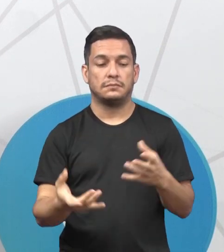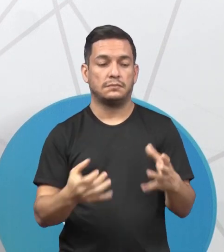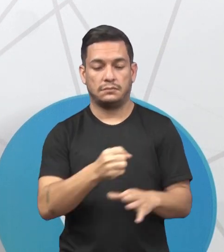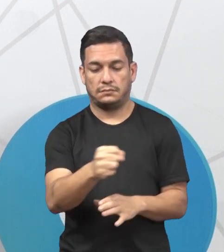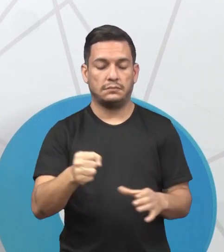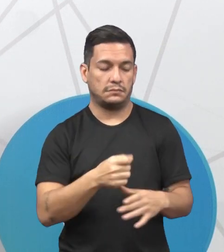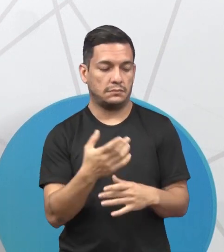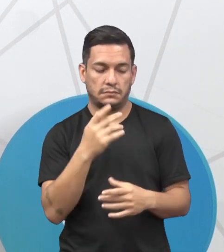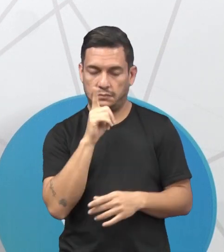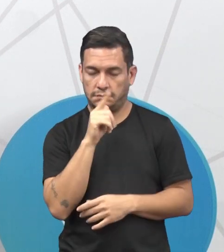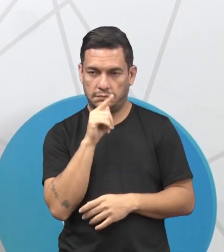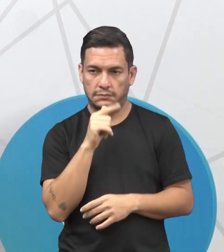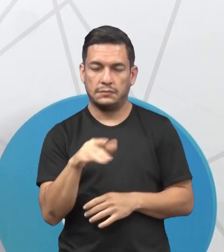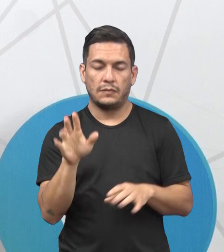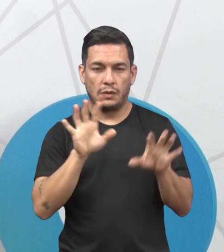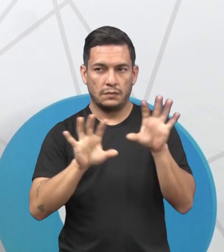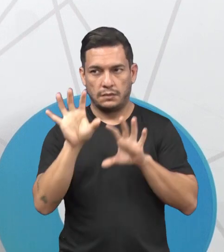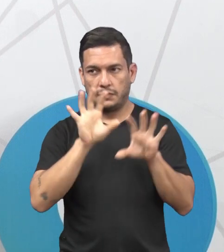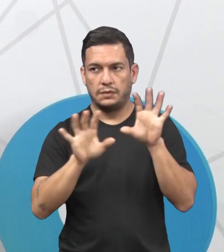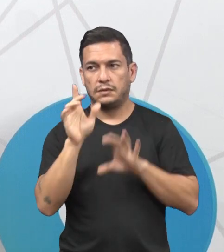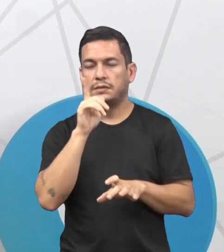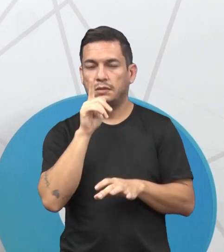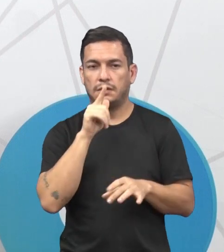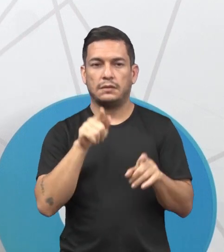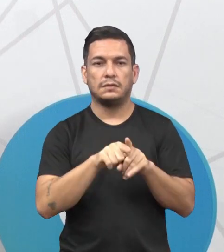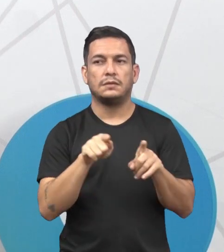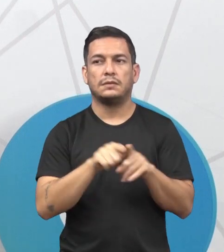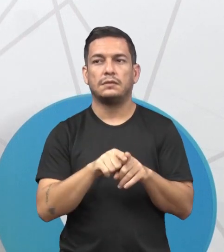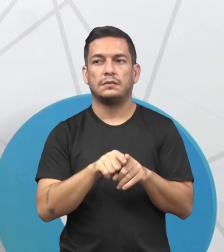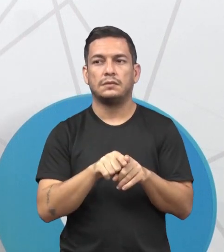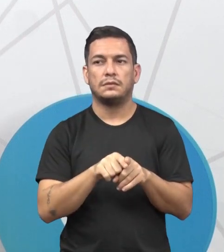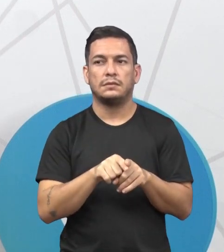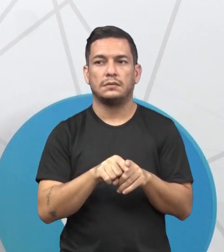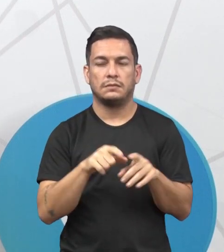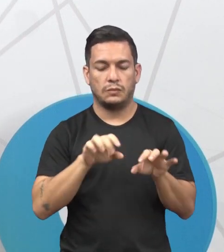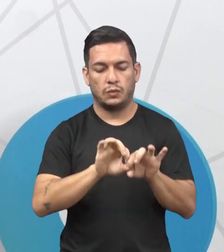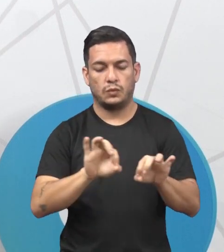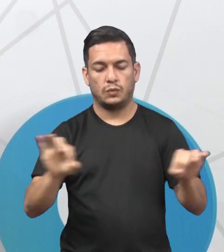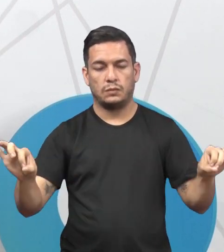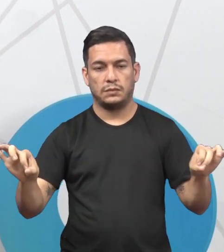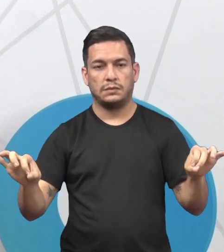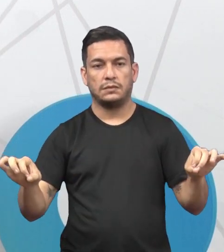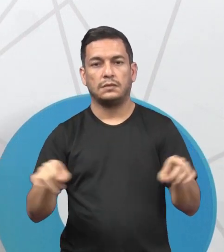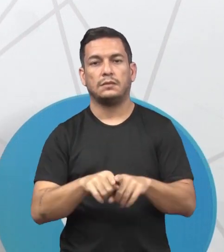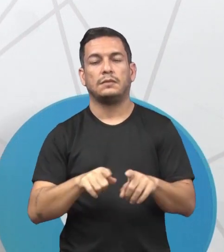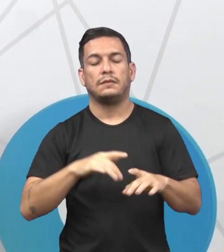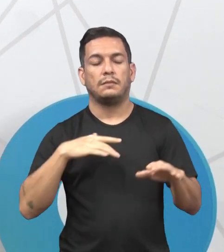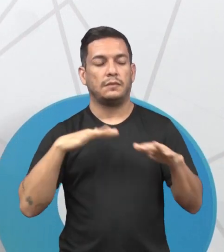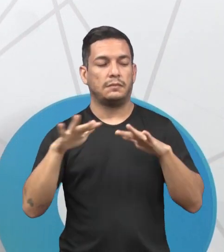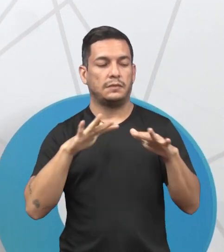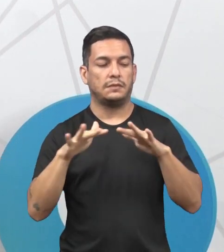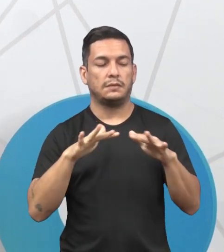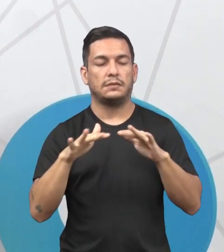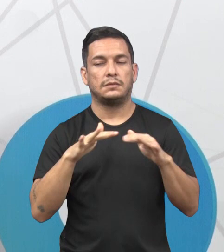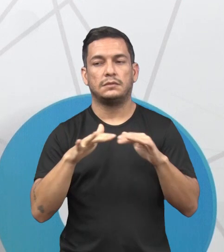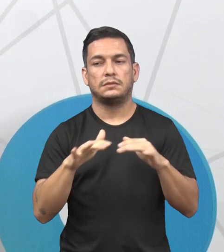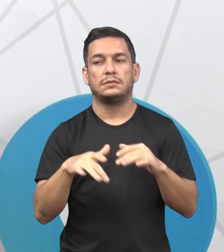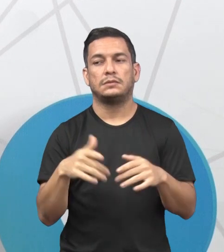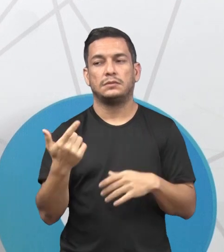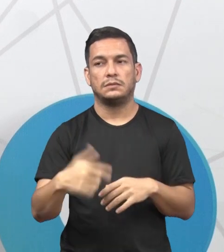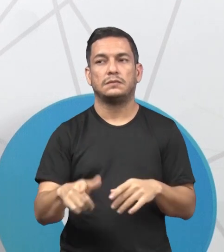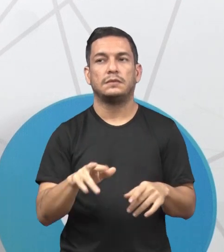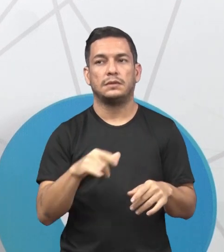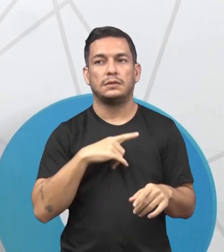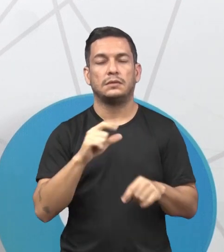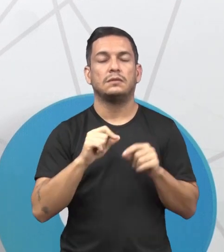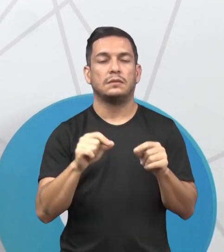caldeirão cheio de água, o vapor da água vai transitar por dutos, vai passar por uma turbina, vai mover essa turbina e novamente você